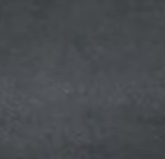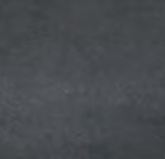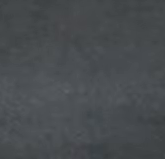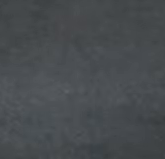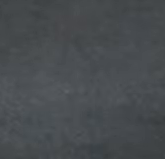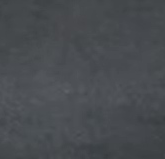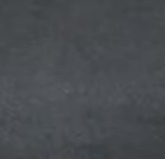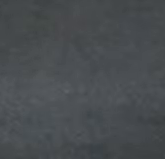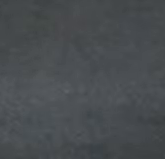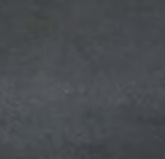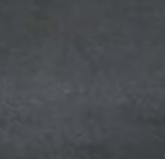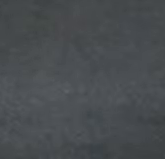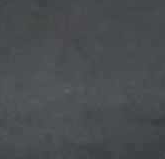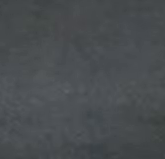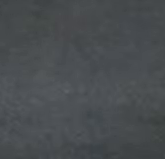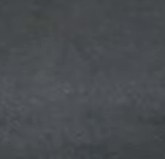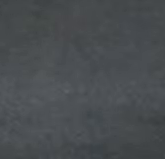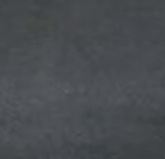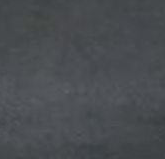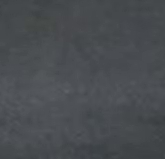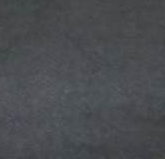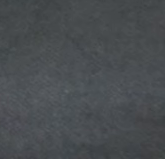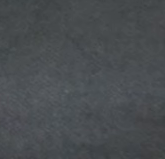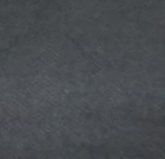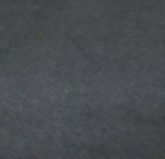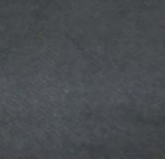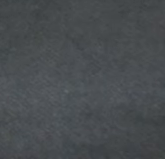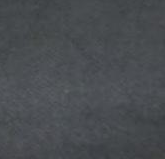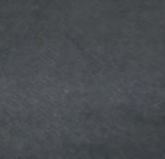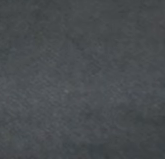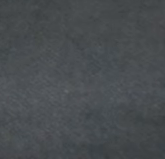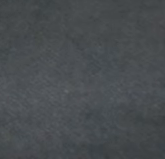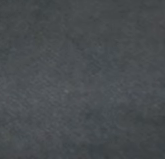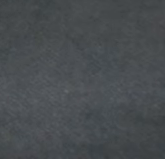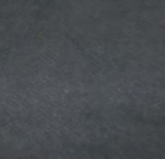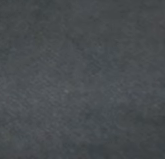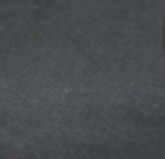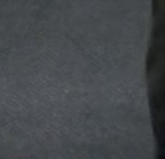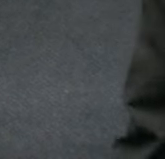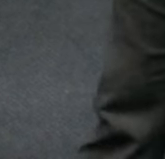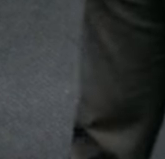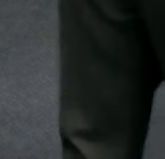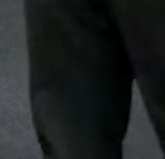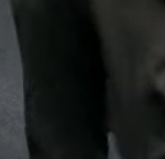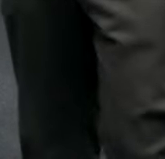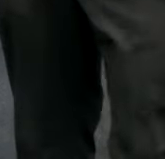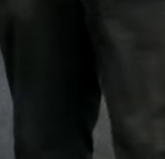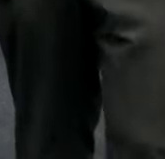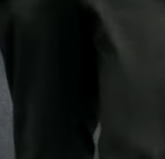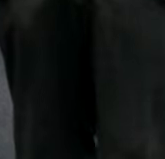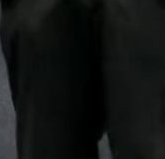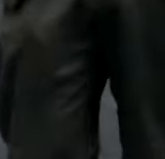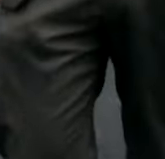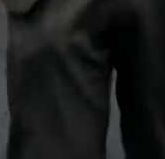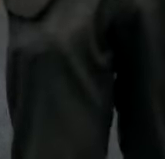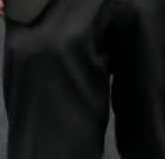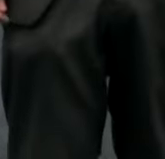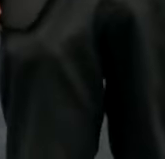né, depois da ressaca, a bonança. Então, a ata reflete com exatidão o ocorrido